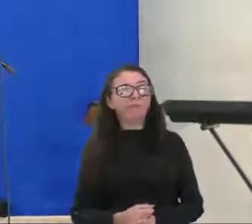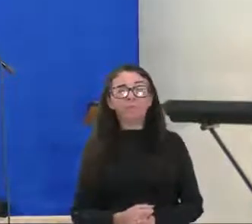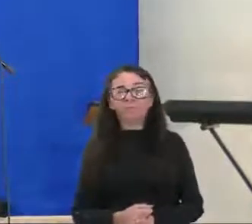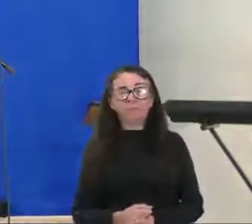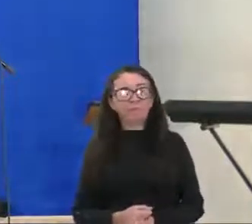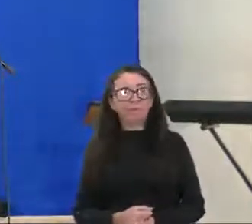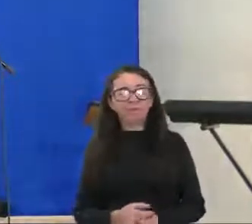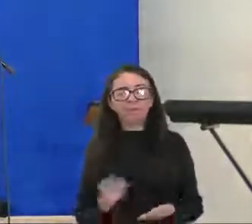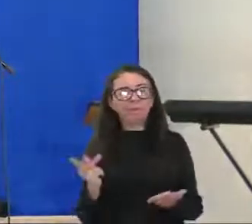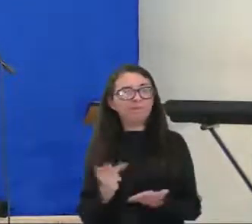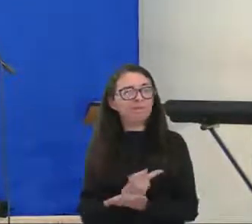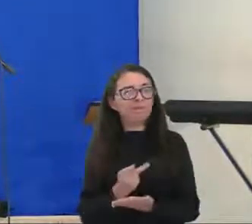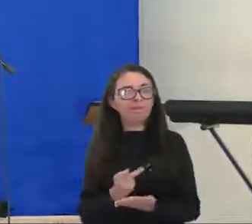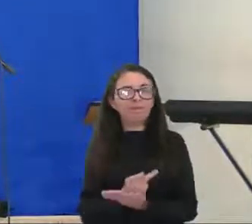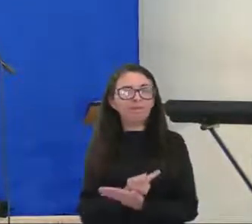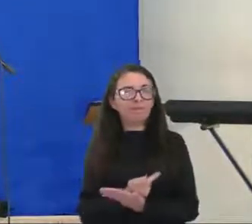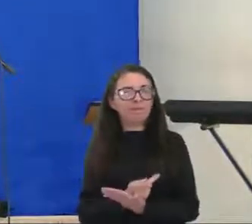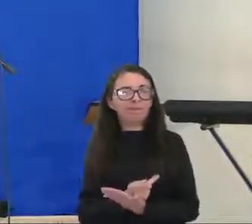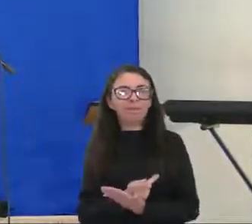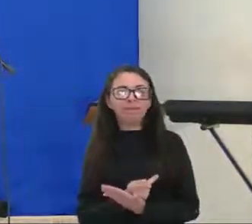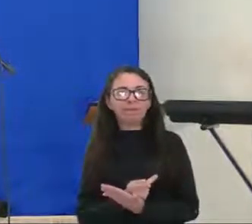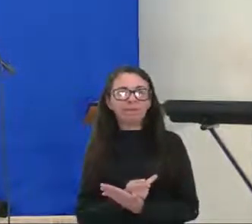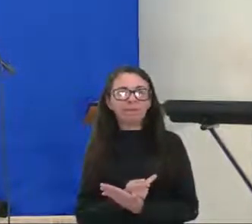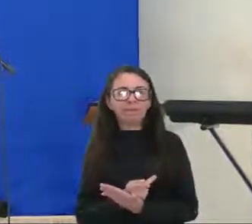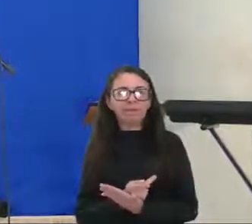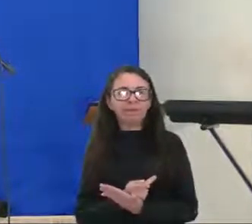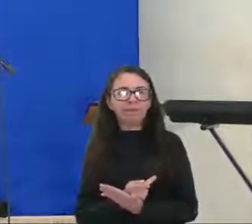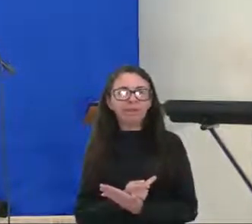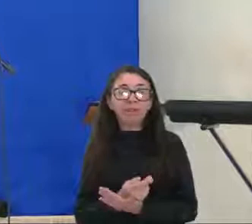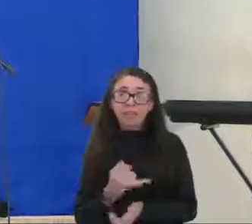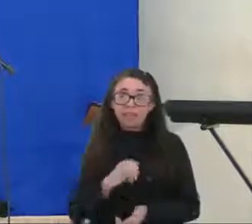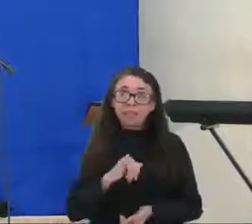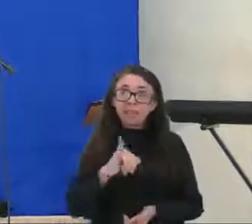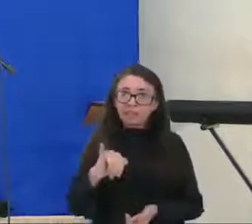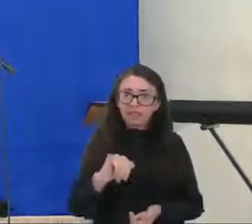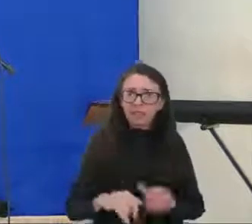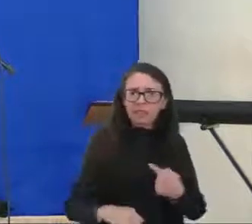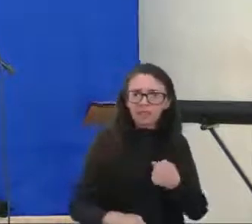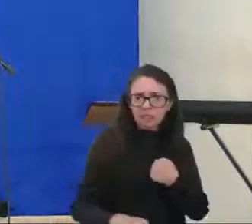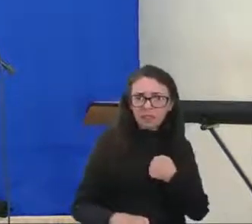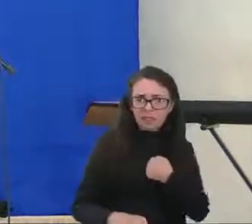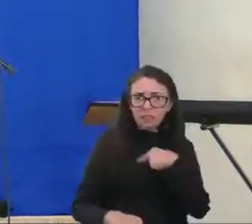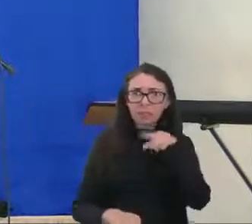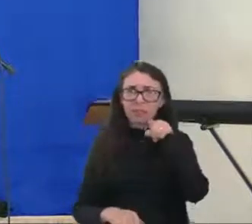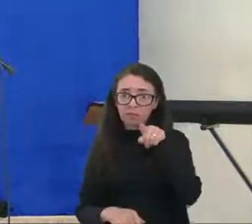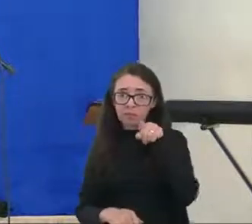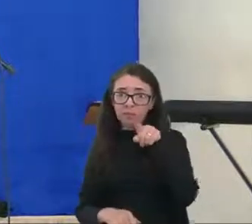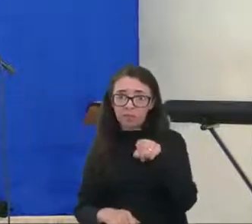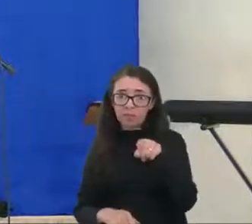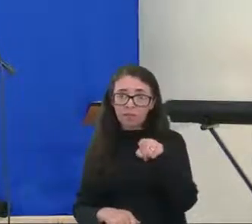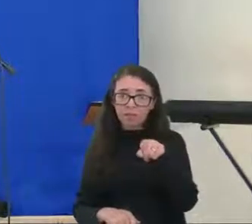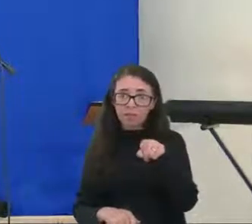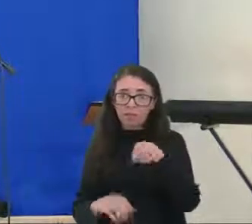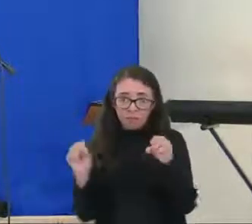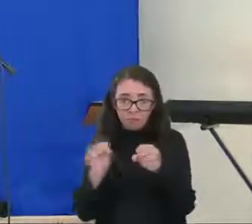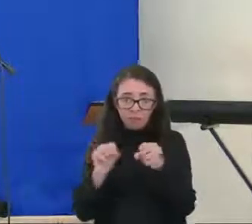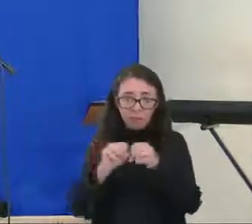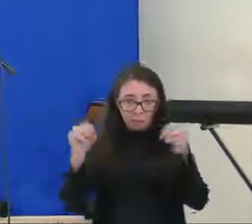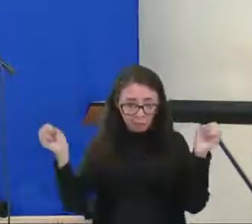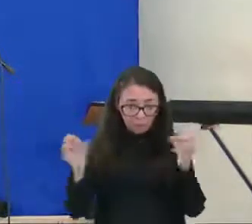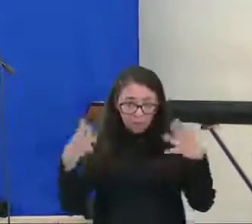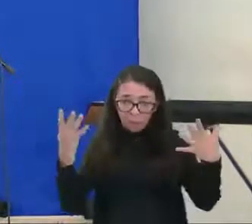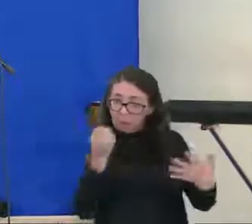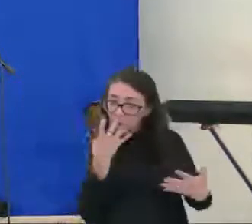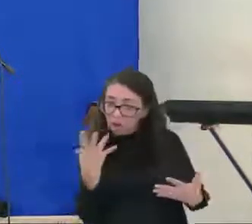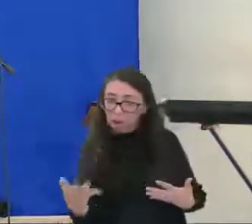Eu fiz um paralelo falando do velho mais uma vez, com o novo, a realidade nossa aqui. Para a gente dar crédito para quem deve dar crédito.